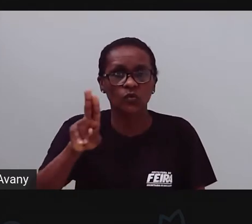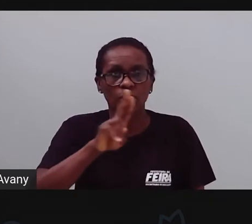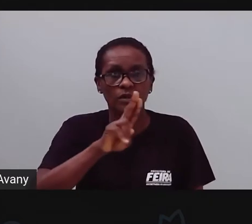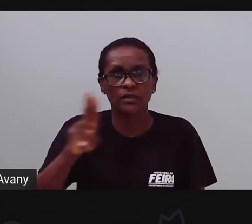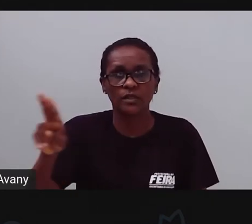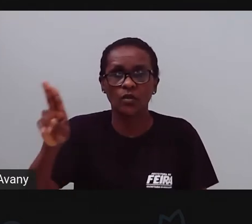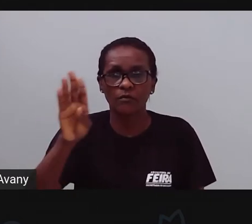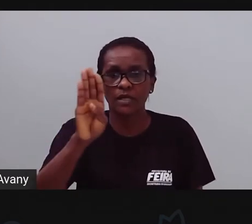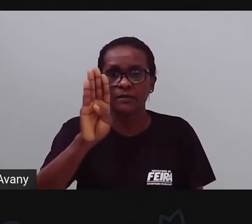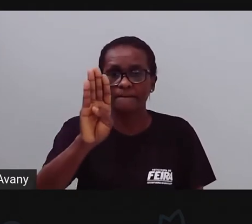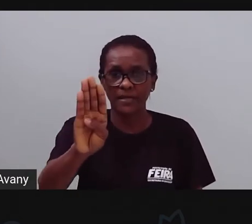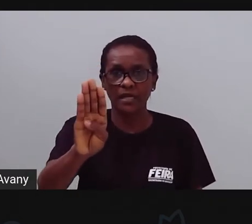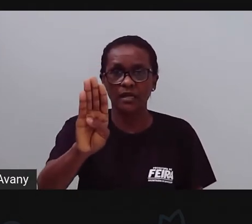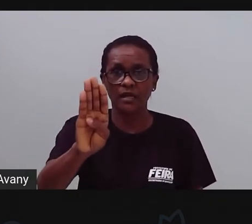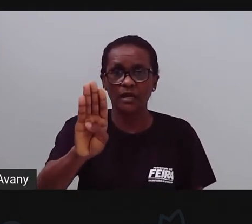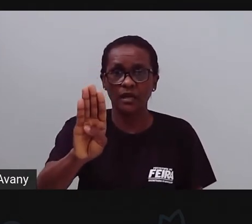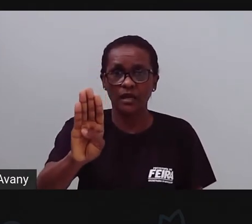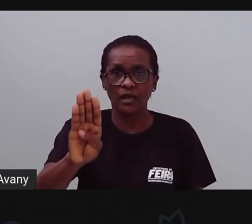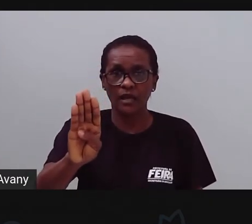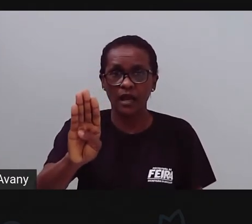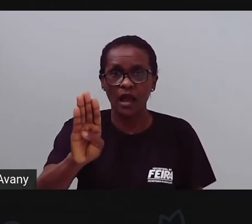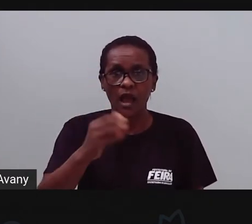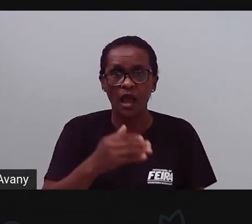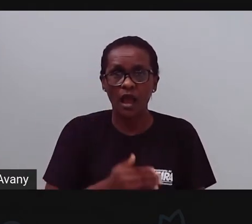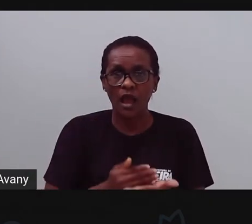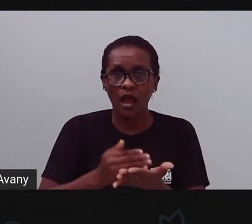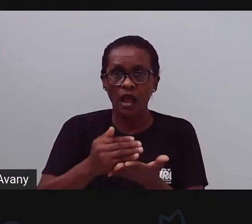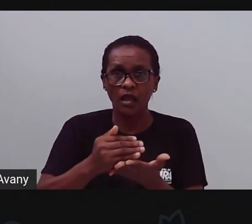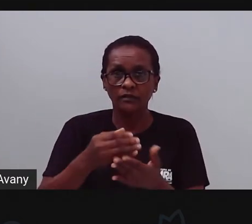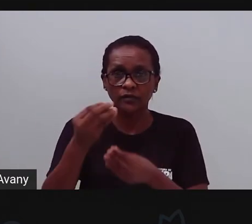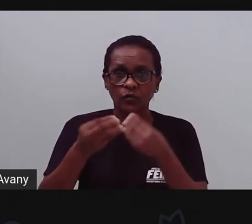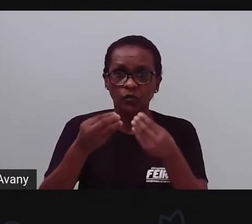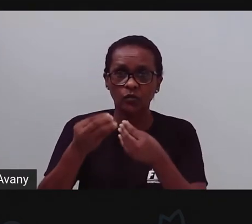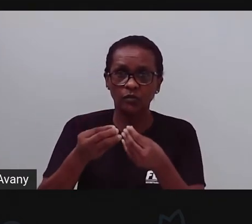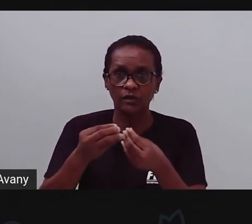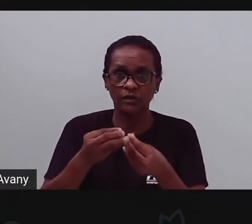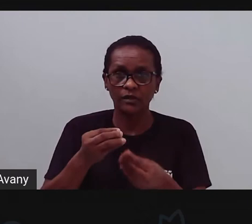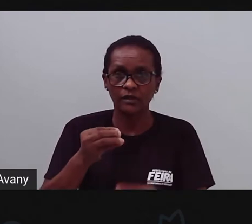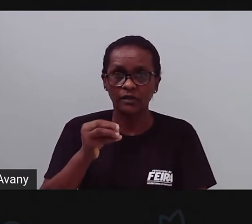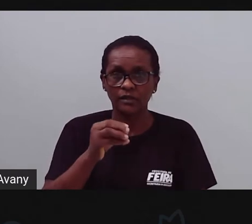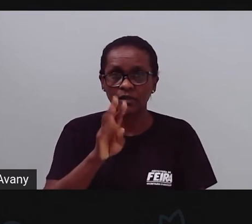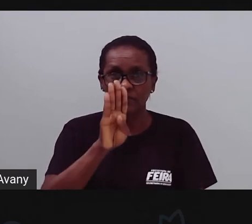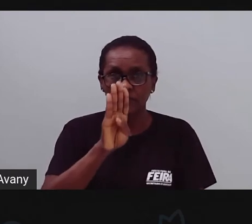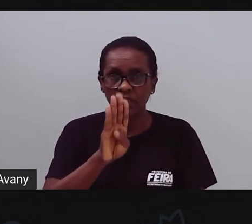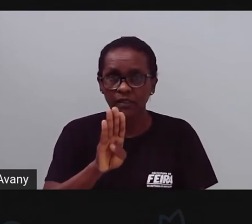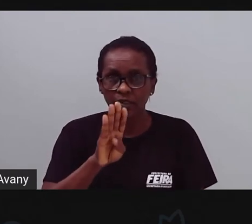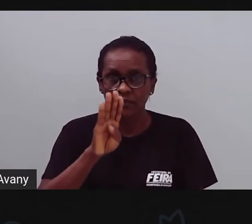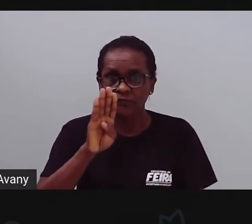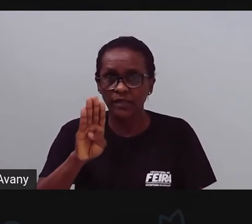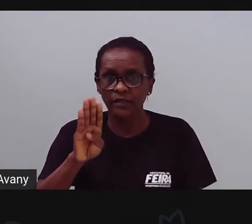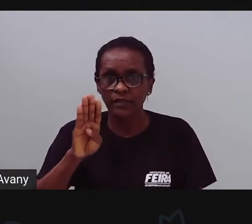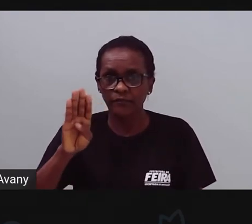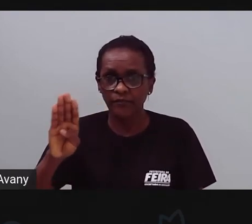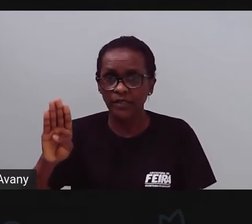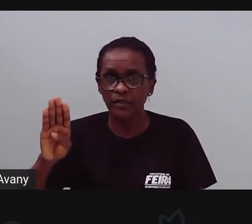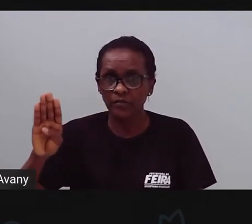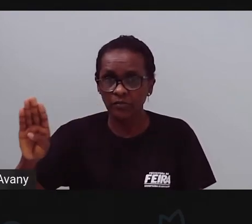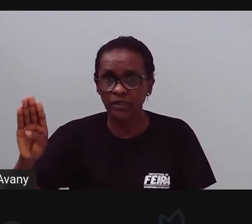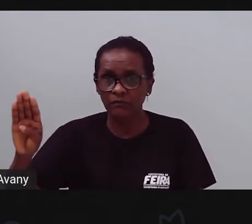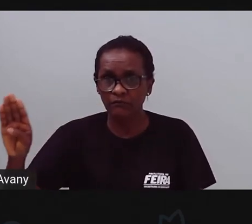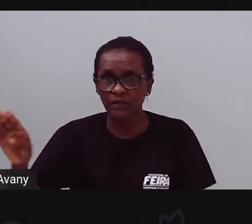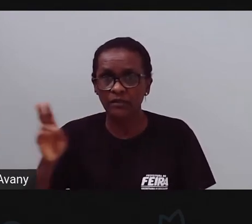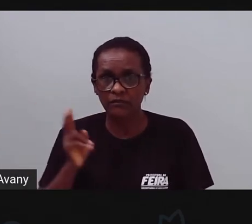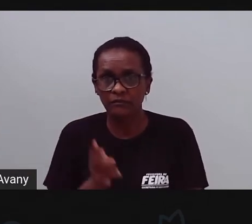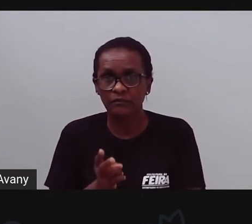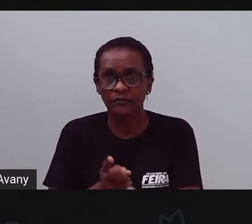que letra com a letra B né Beatriz né Tina beiriz né a família pênis bellow né